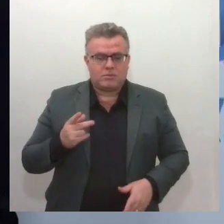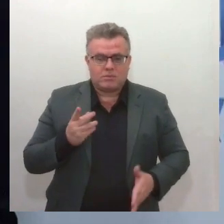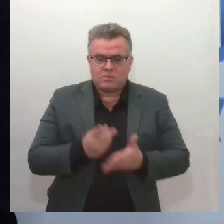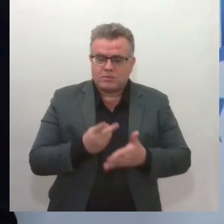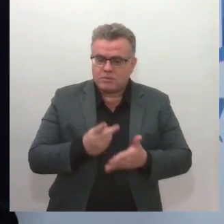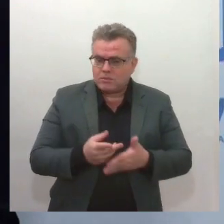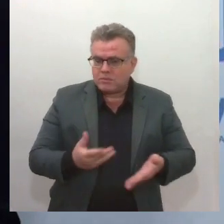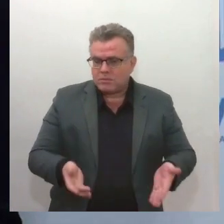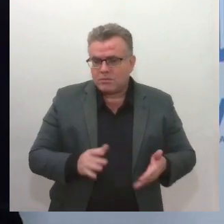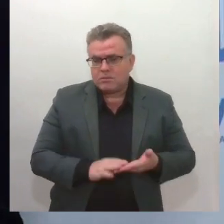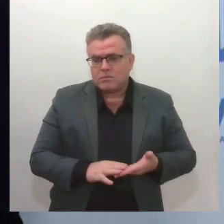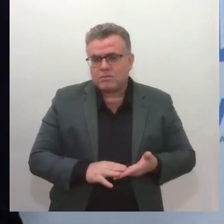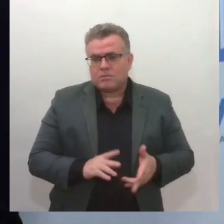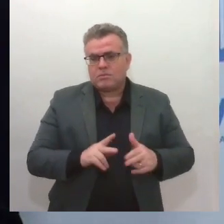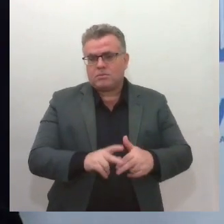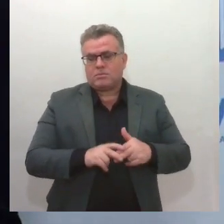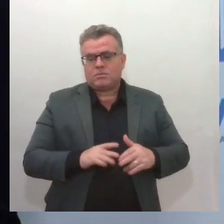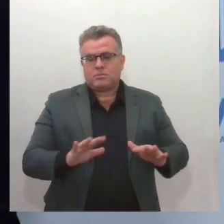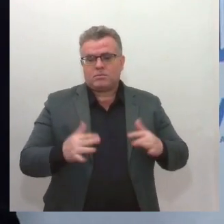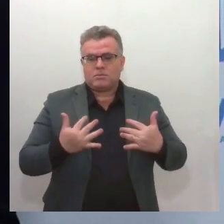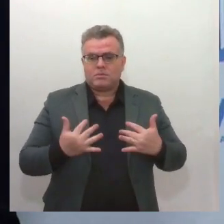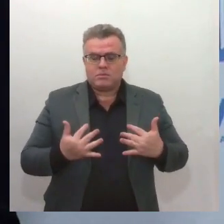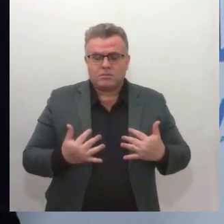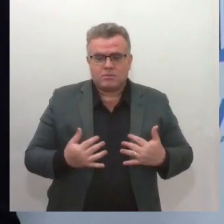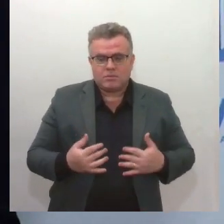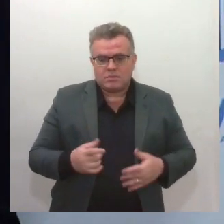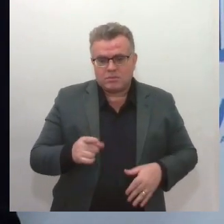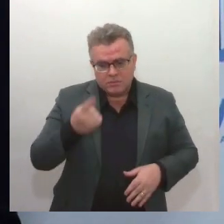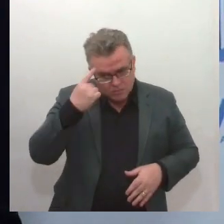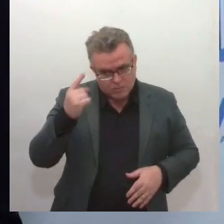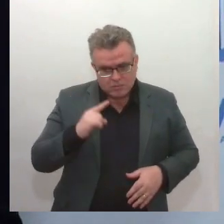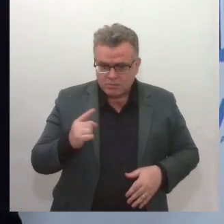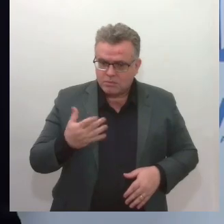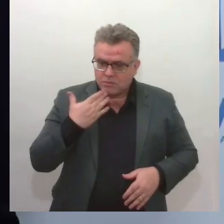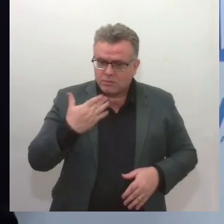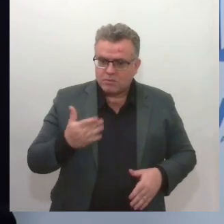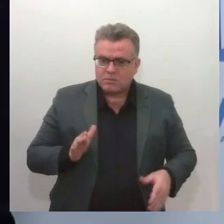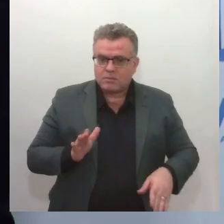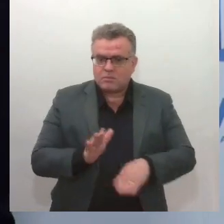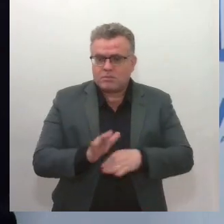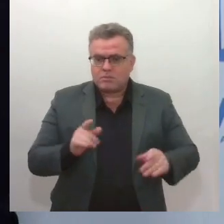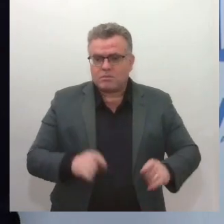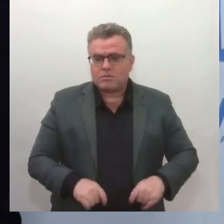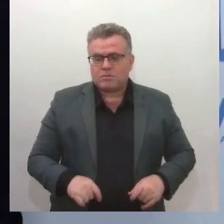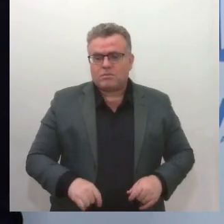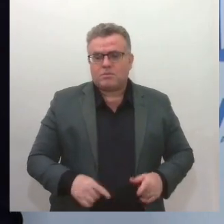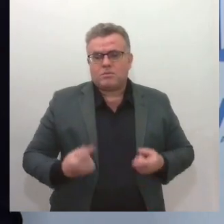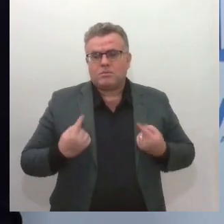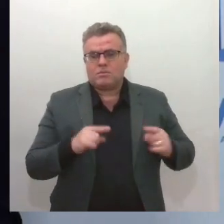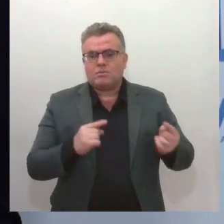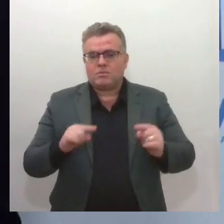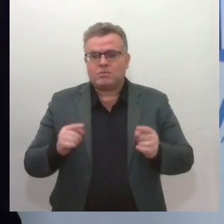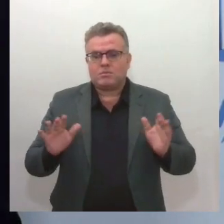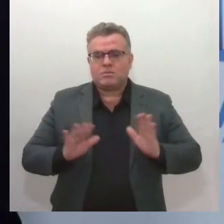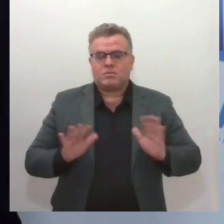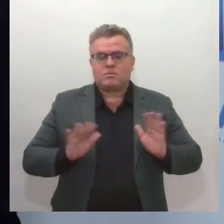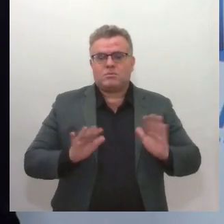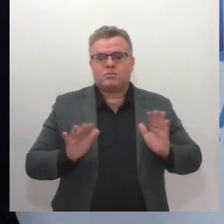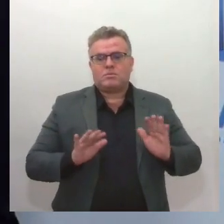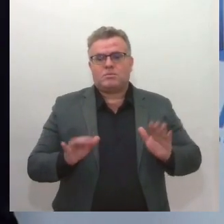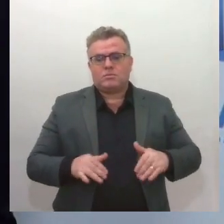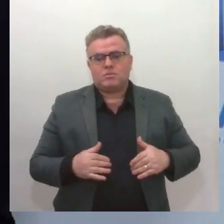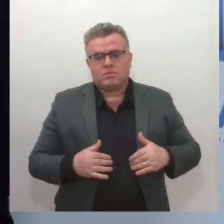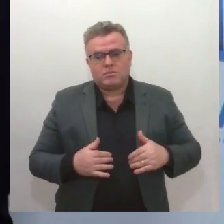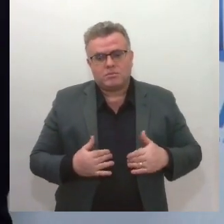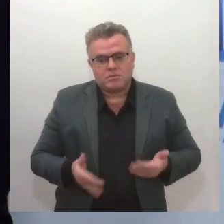responsabilidade, diga que você não sabe fazer, peça ajuda, mas ficar culpando o outro, eu acho que isso não é, principalmente pensando no povo. Dê uma explicação à